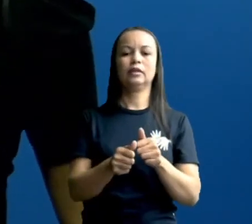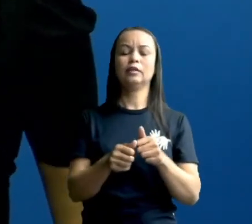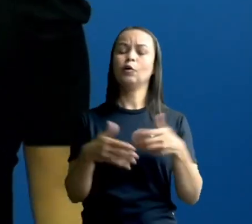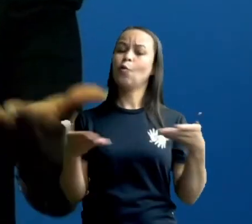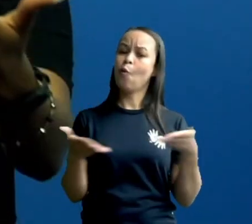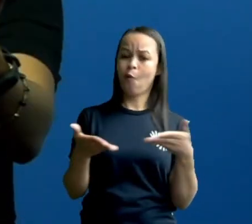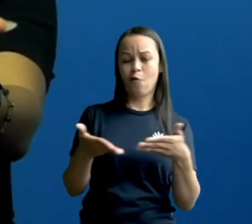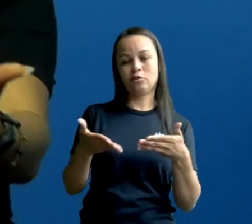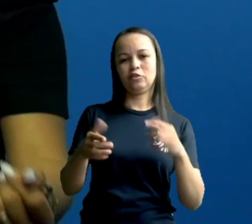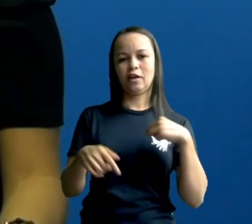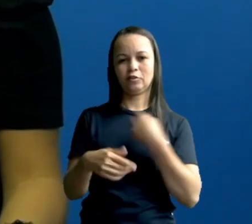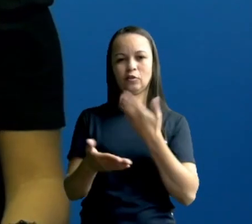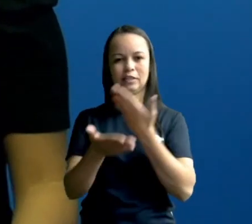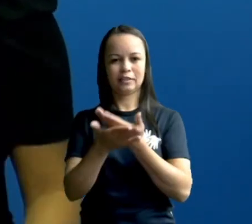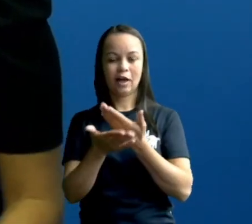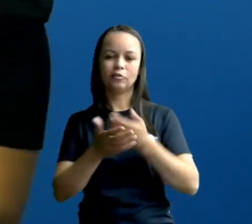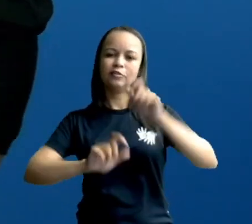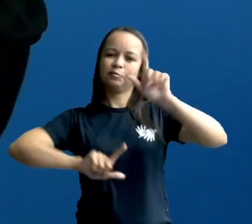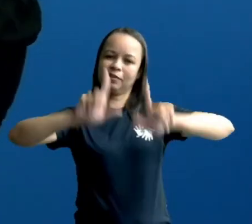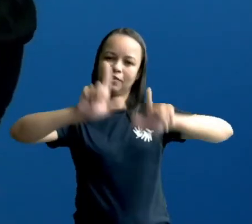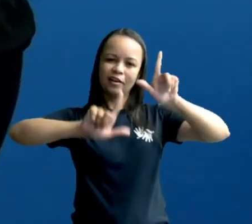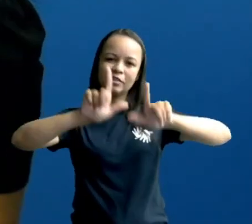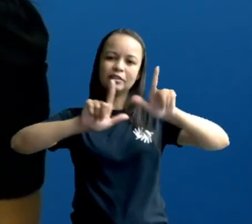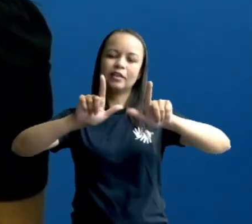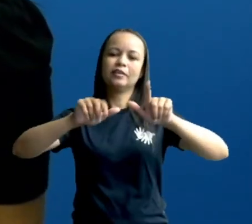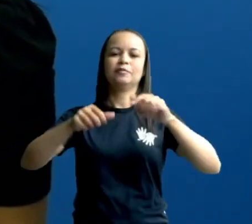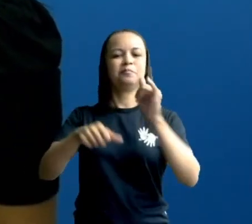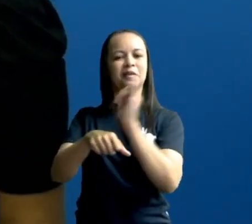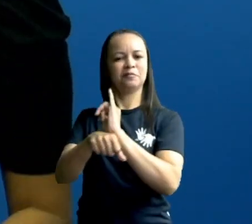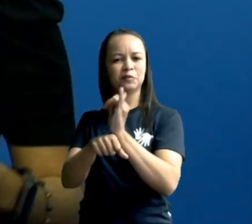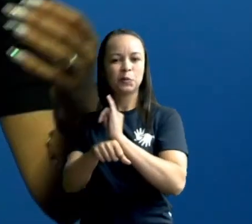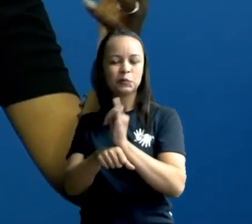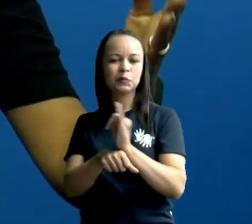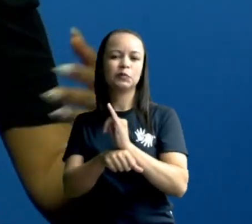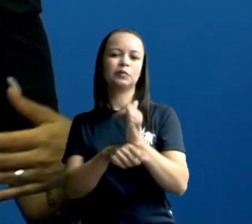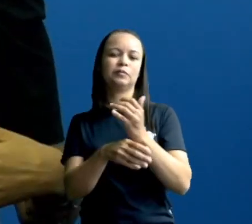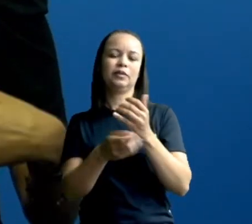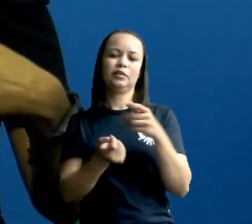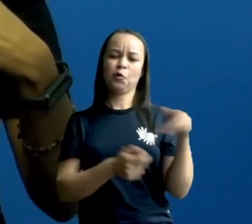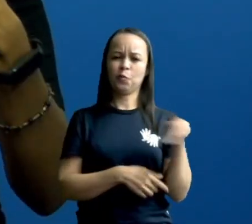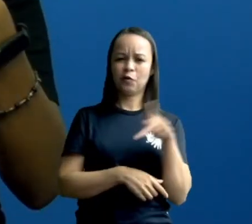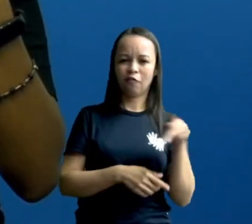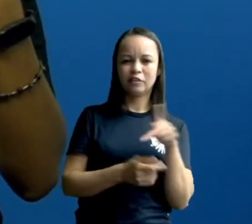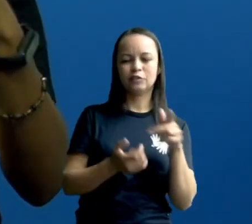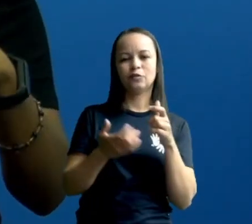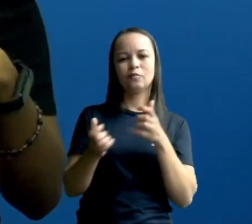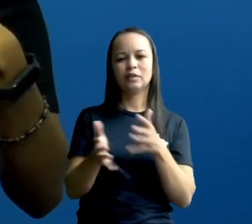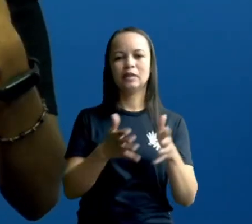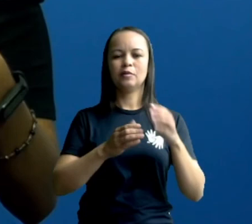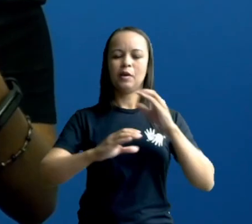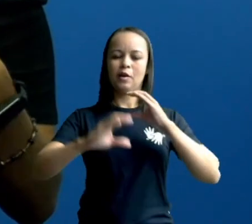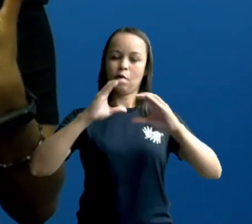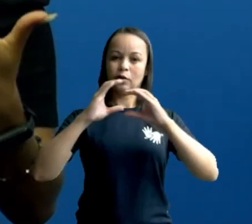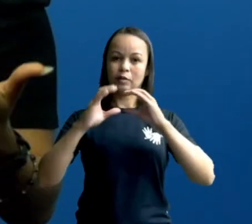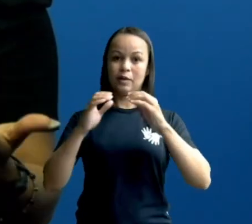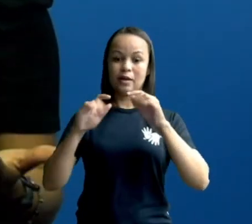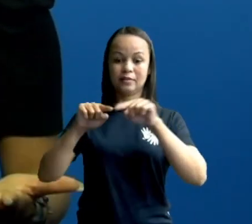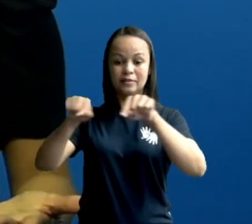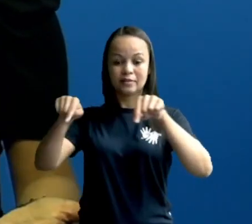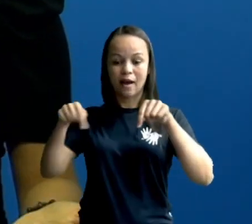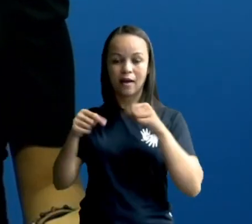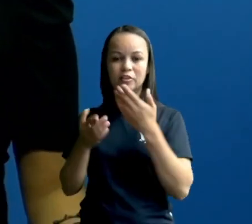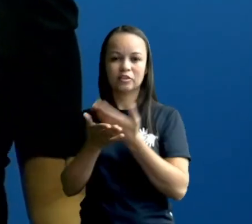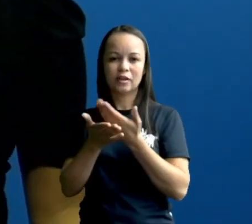nossas aulas estão sendo pela televisão, pelo YouTube, professor passando aí pelos meios, né, pelas salas de